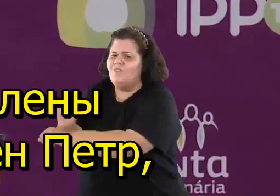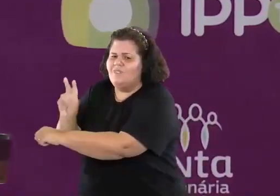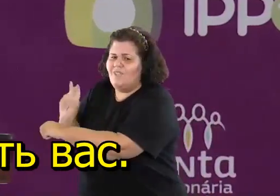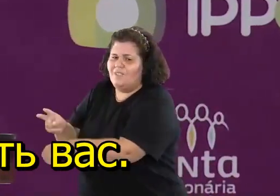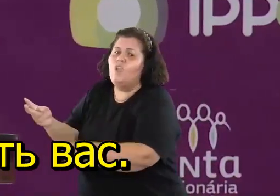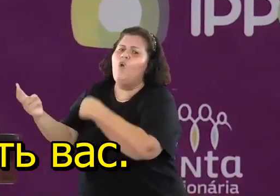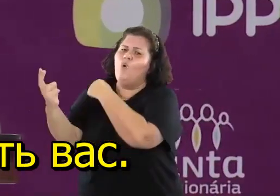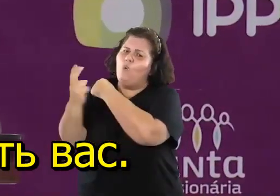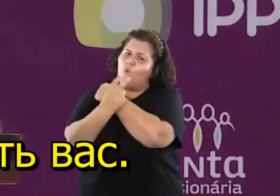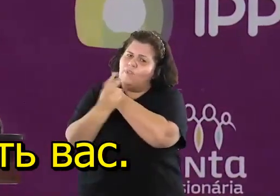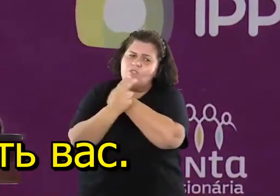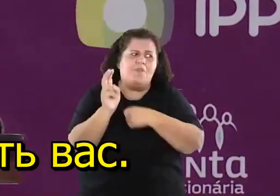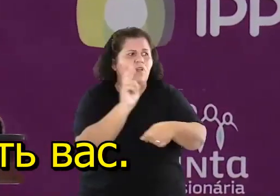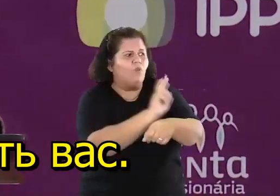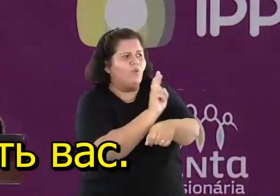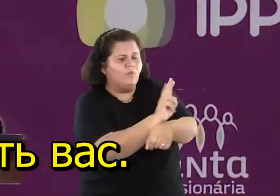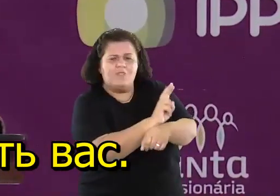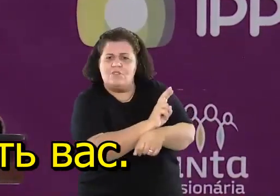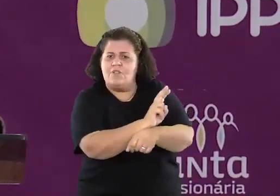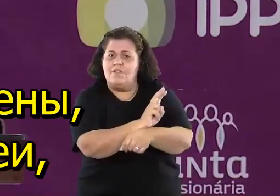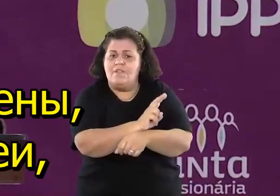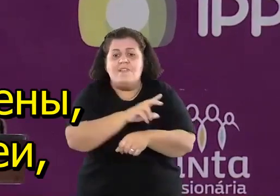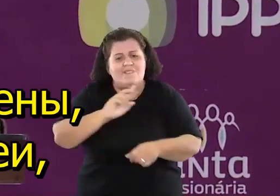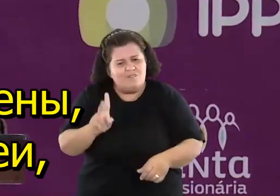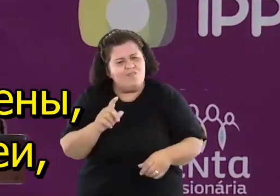estava, e hoje Jesus quer levantar você.